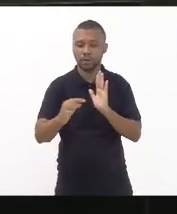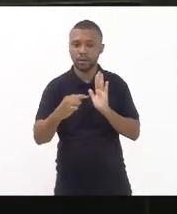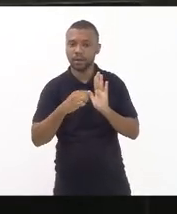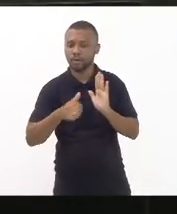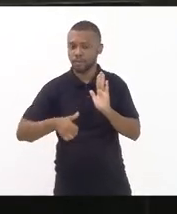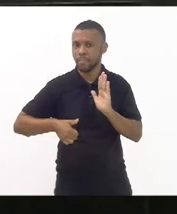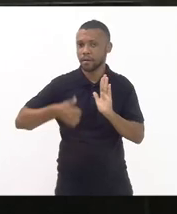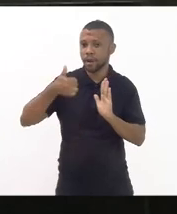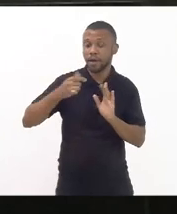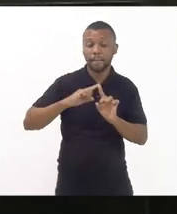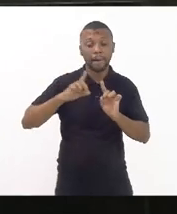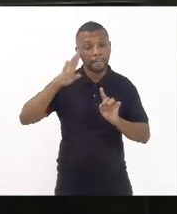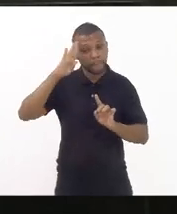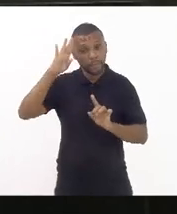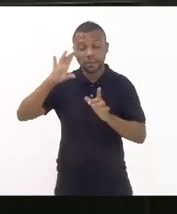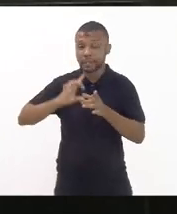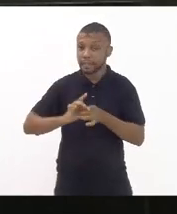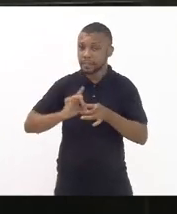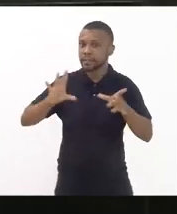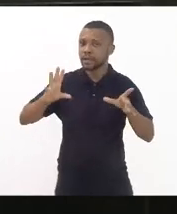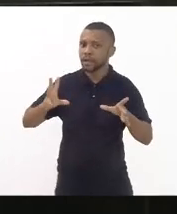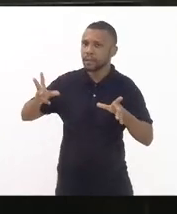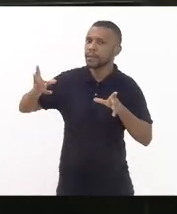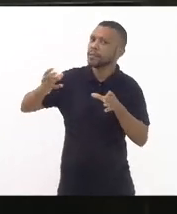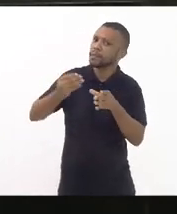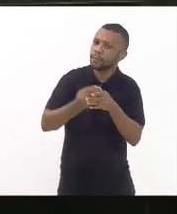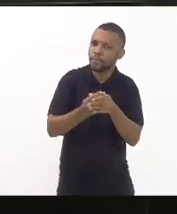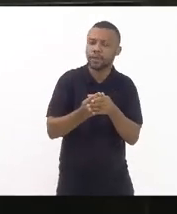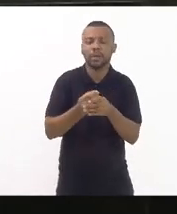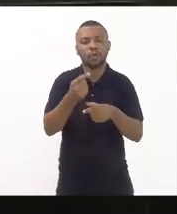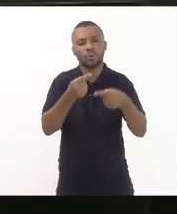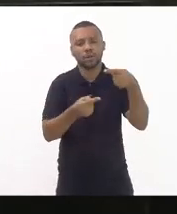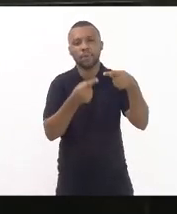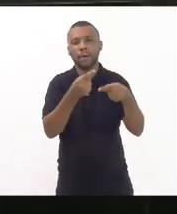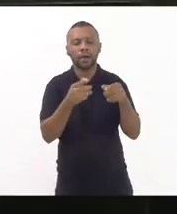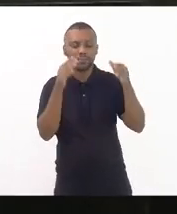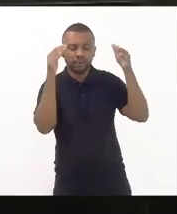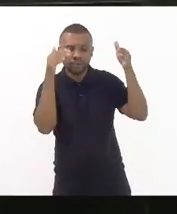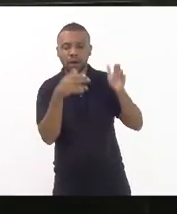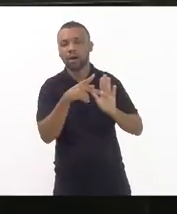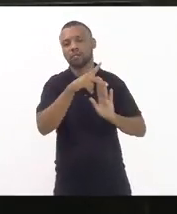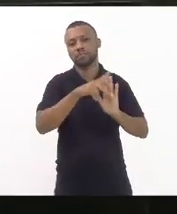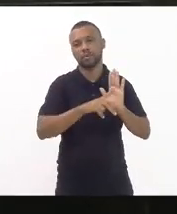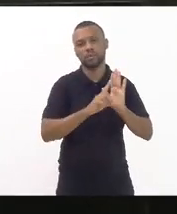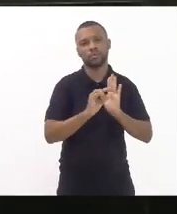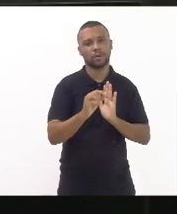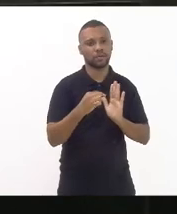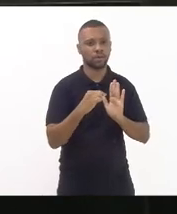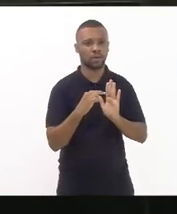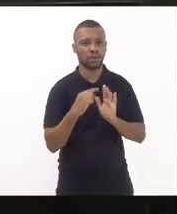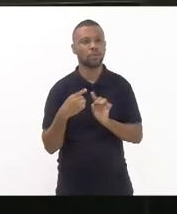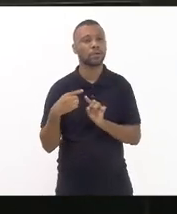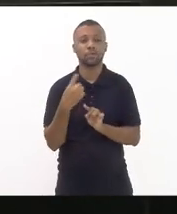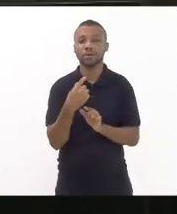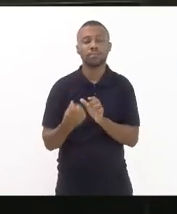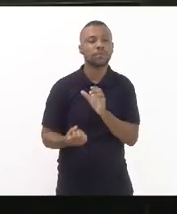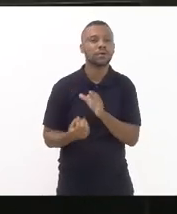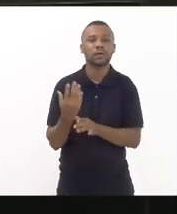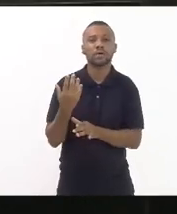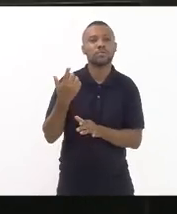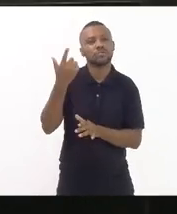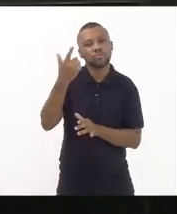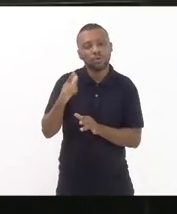tudo, democratizar o debate sobre esse projeto. Afinal de contas, a gente está criando novamente